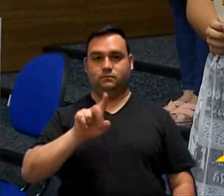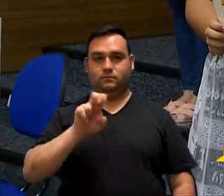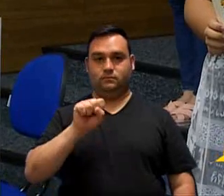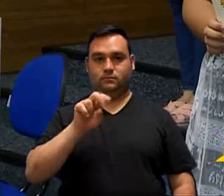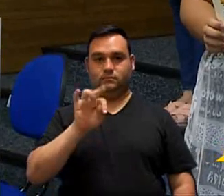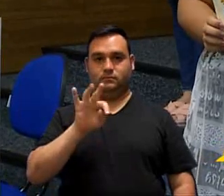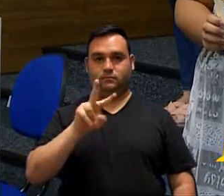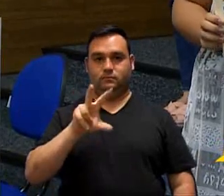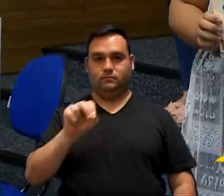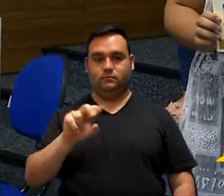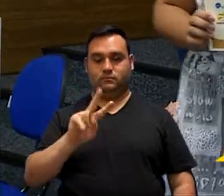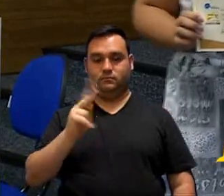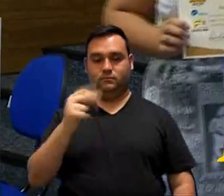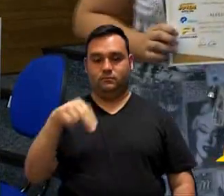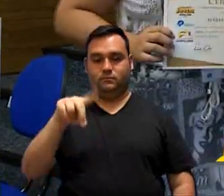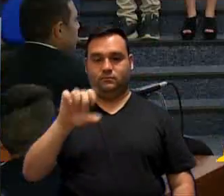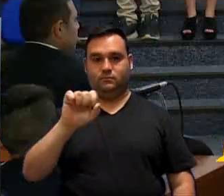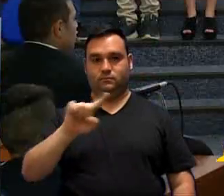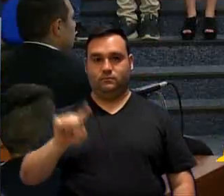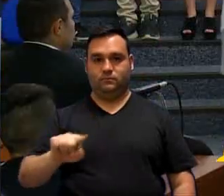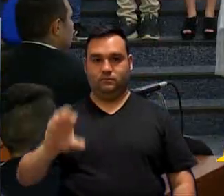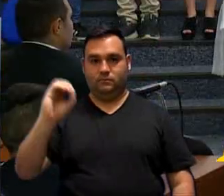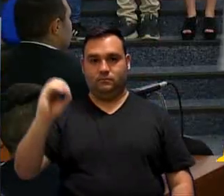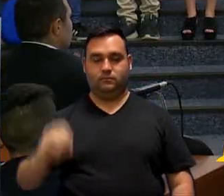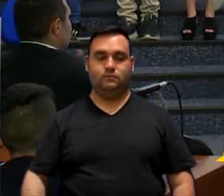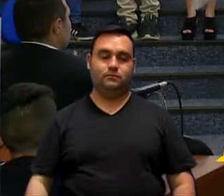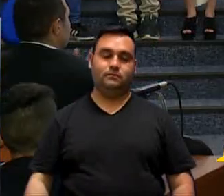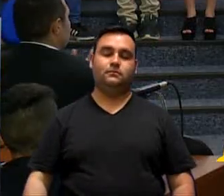Gustavo Moreira Randazzo.